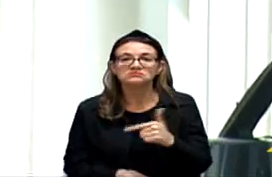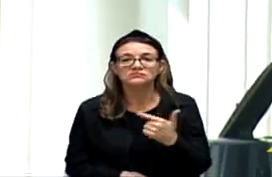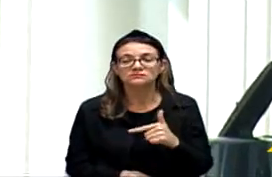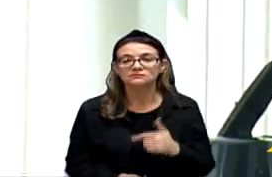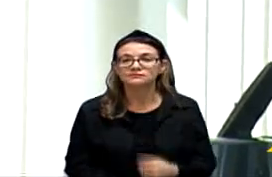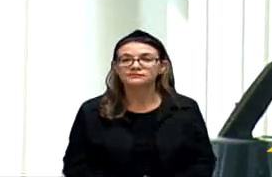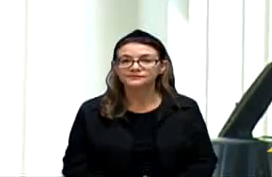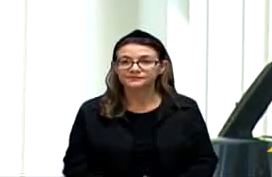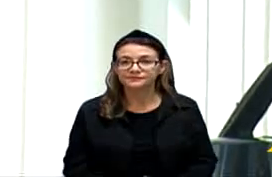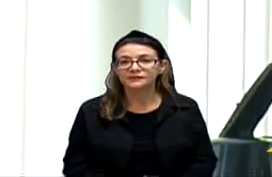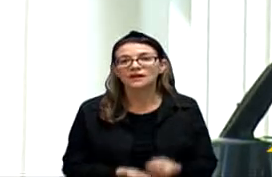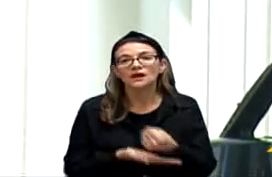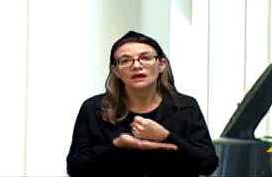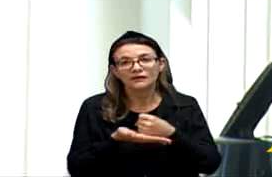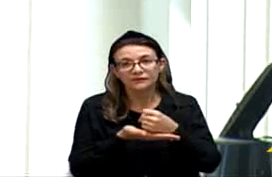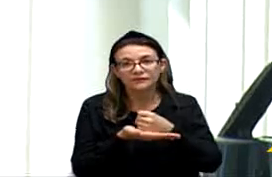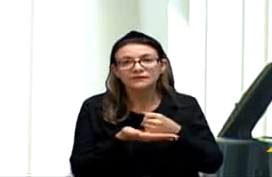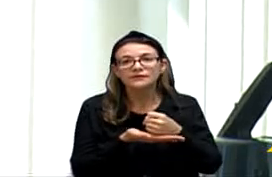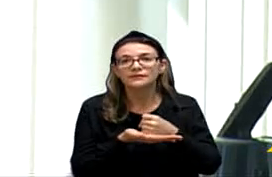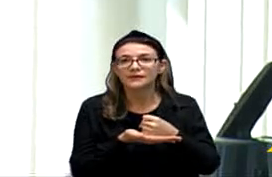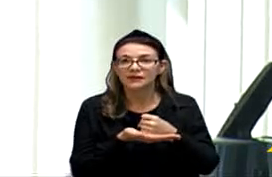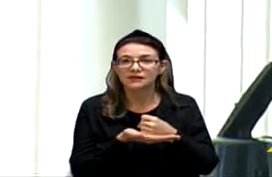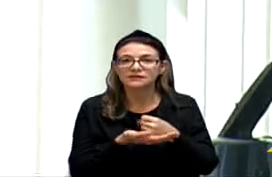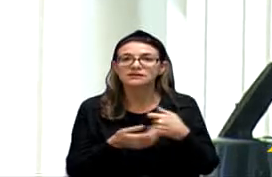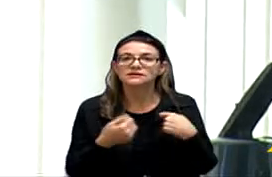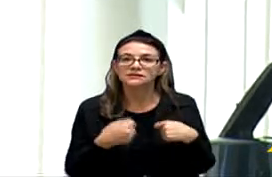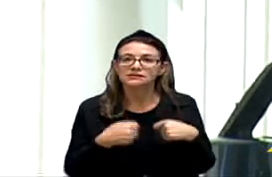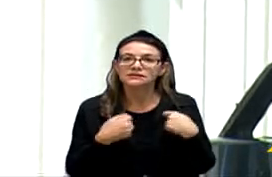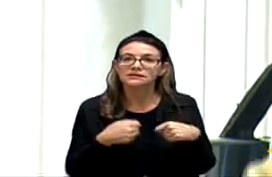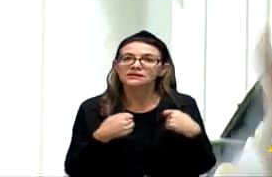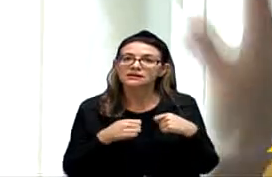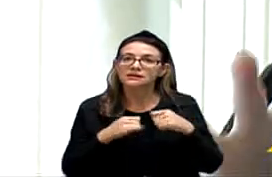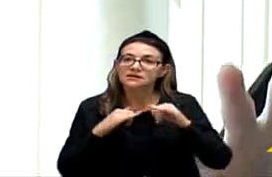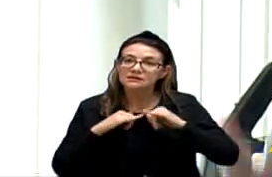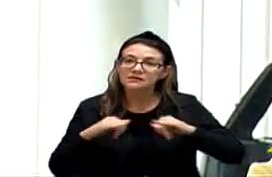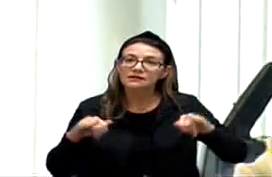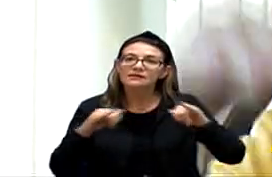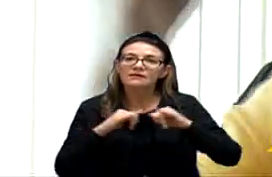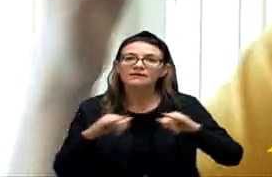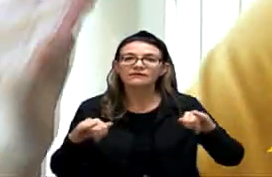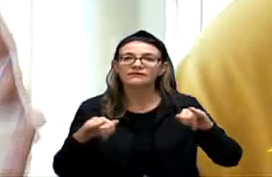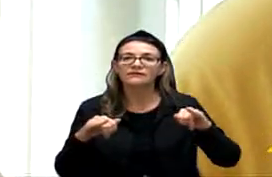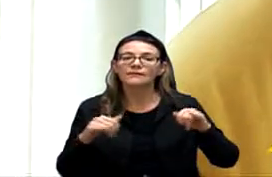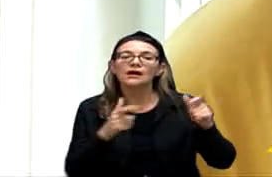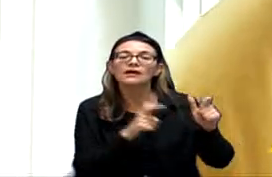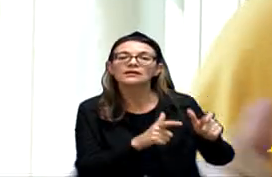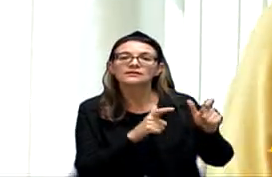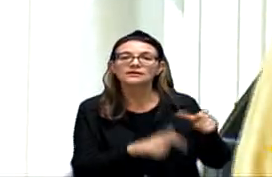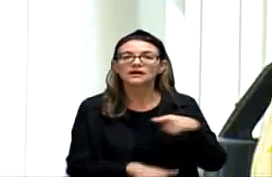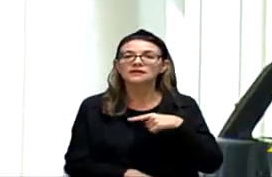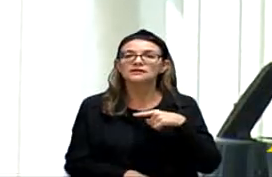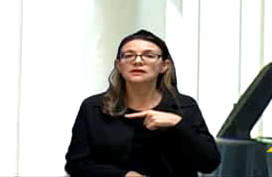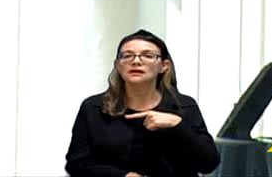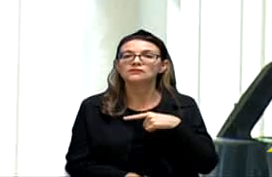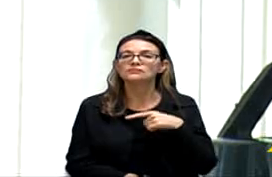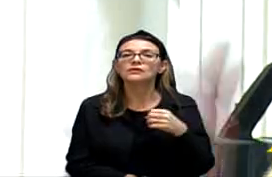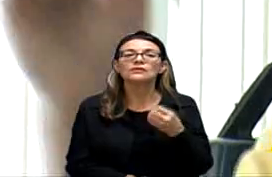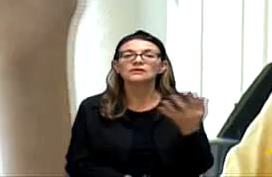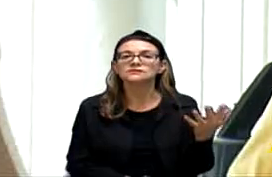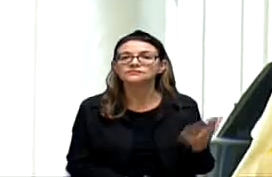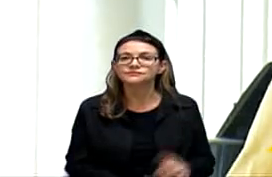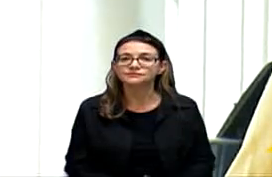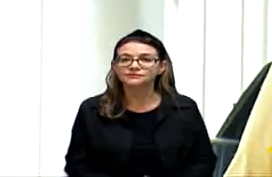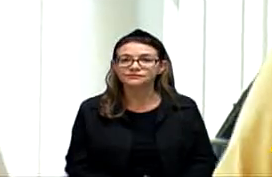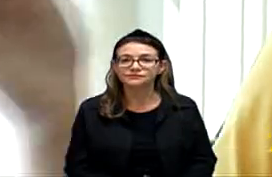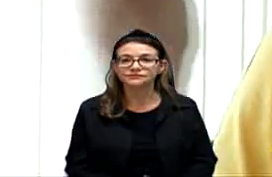farmácia deveria informar quais locais que tem para ir buscar ou falar olha amanhã a a a farmácia aqui a gente vai